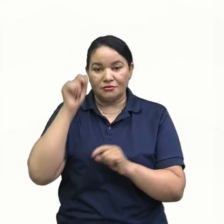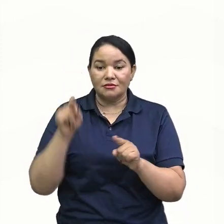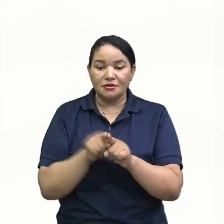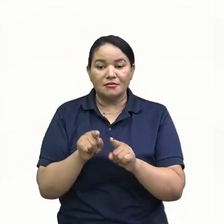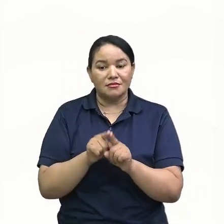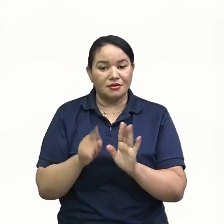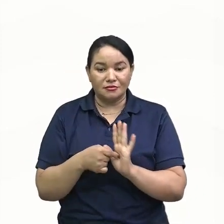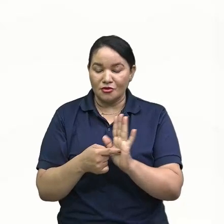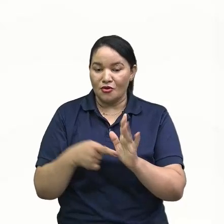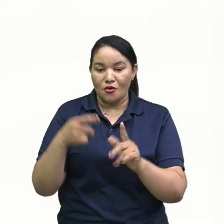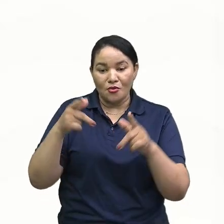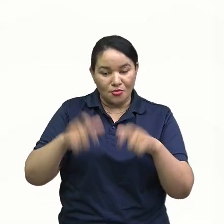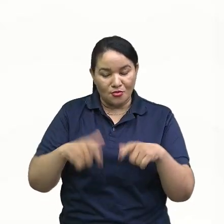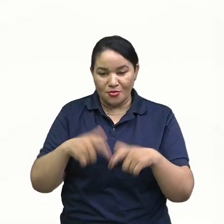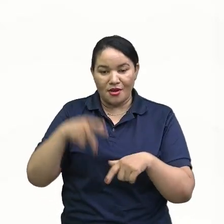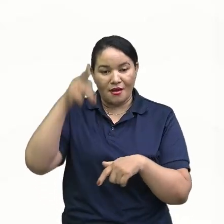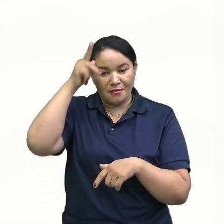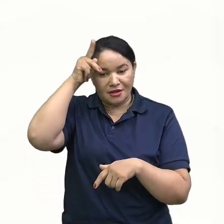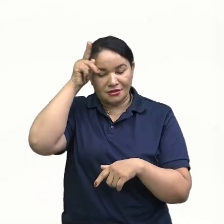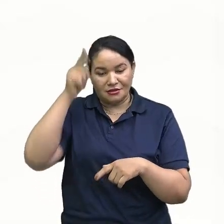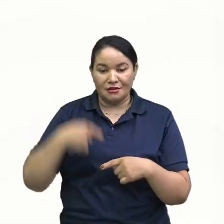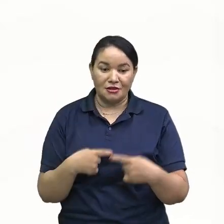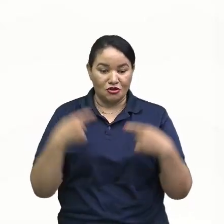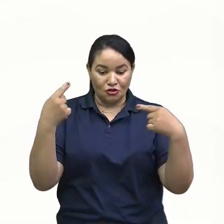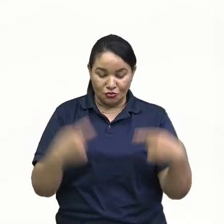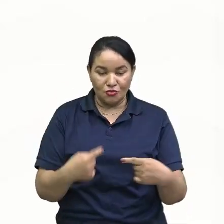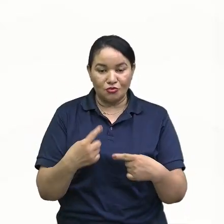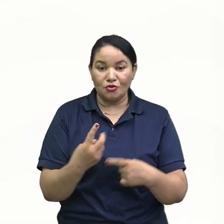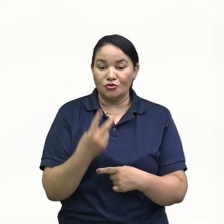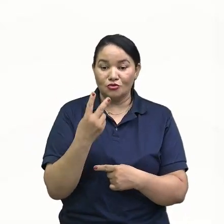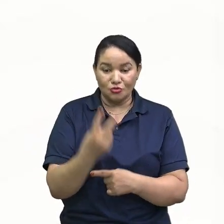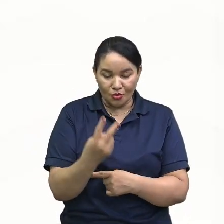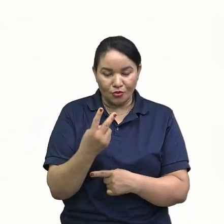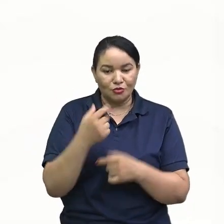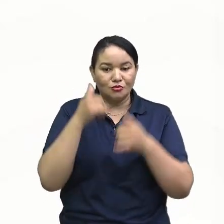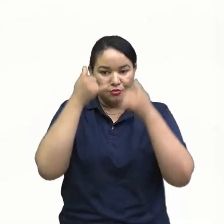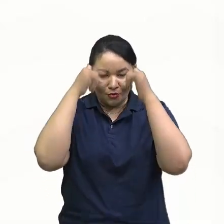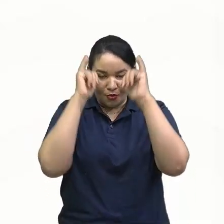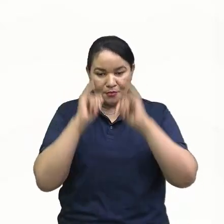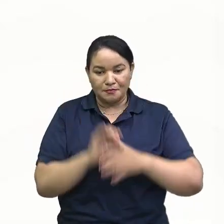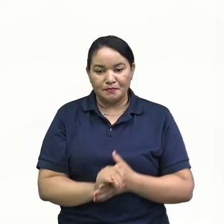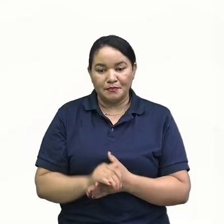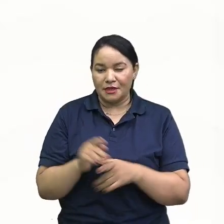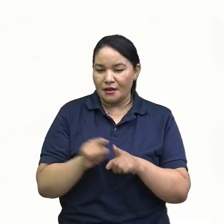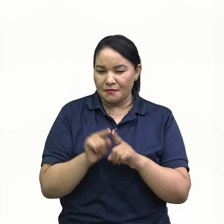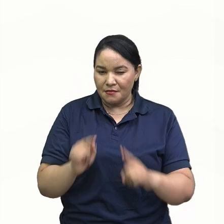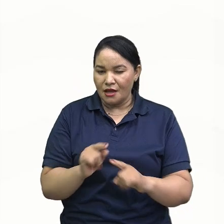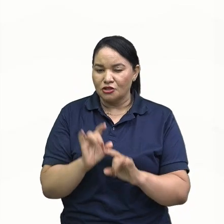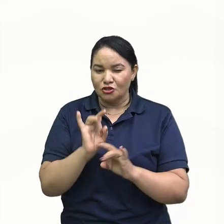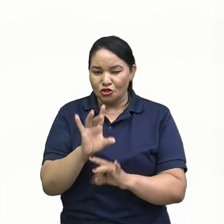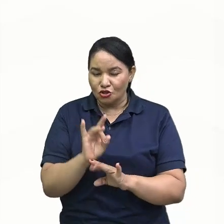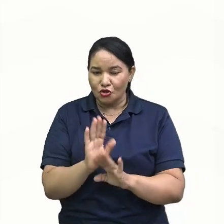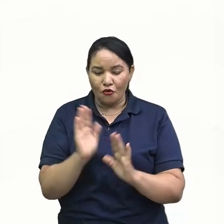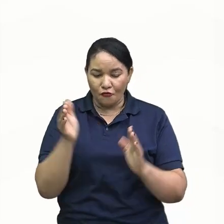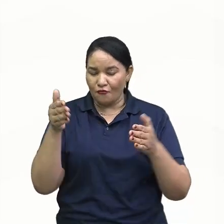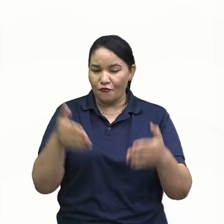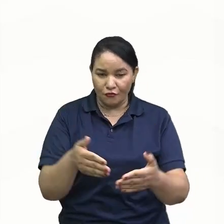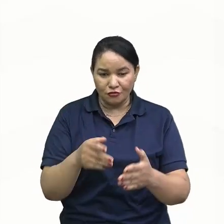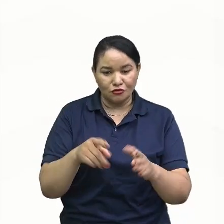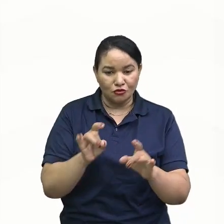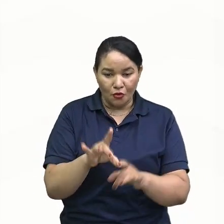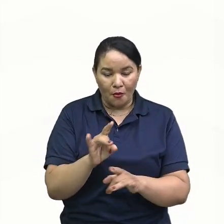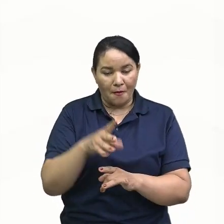de Parintins. A disputa de dois bois. Mas isso não fica só fechado lá. Hoje a gente tem uma